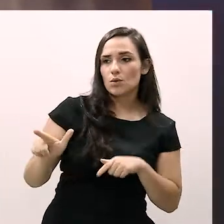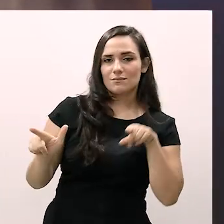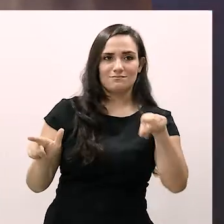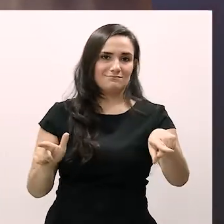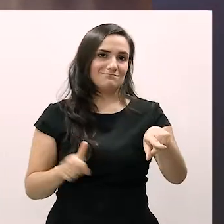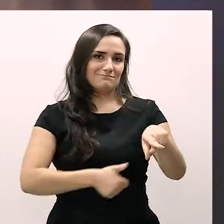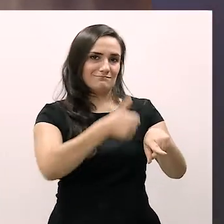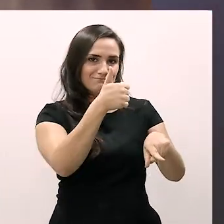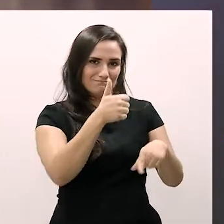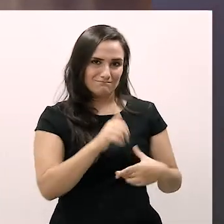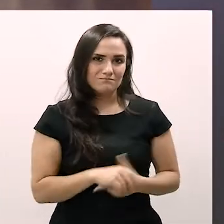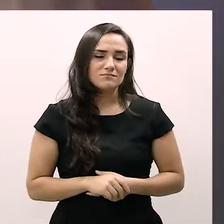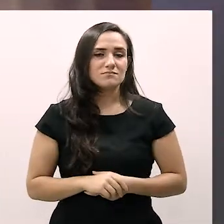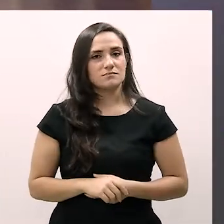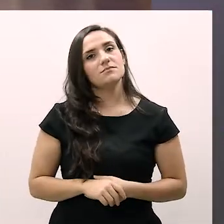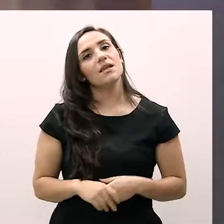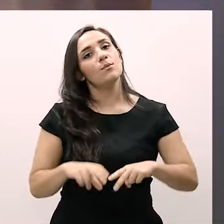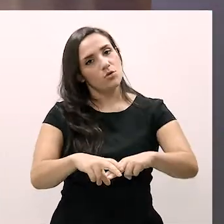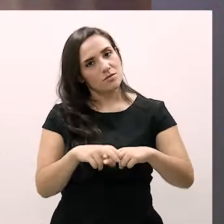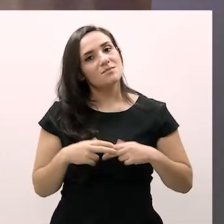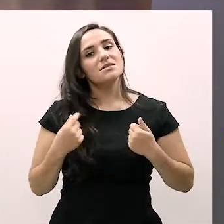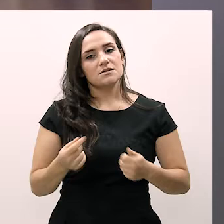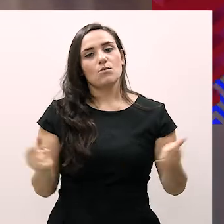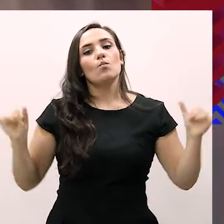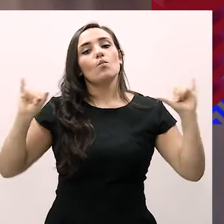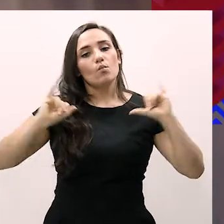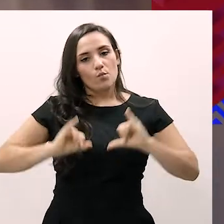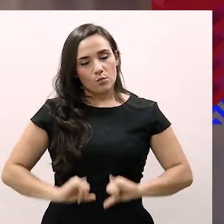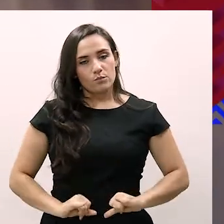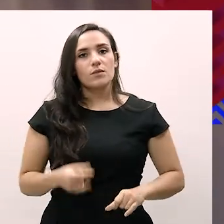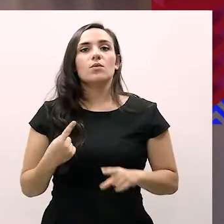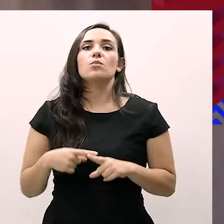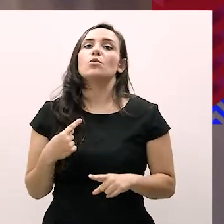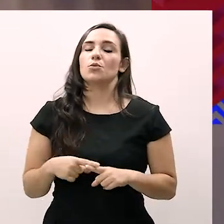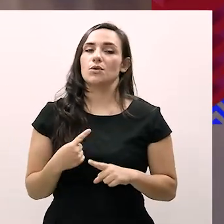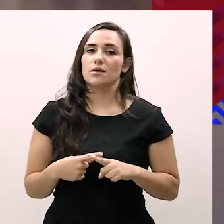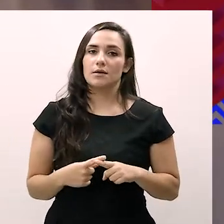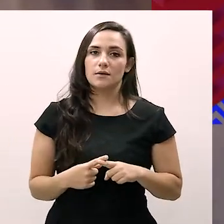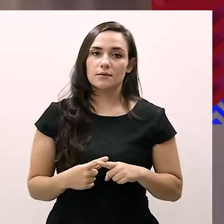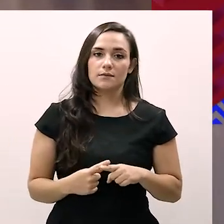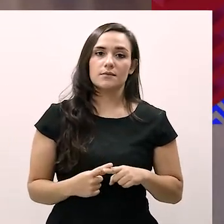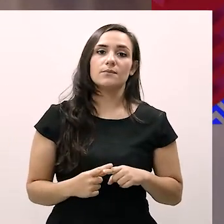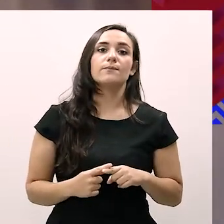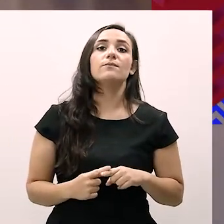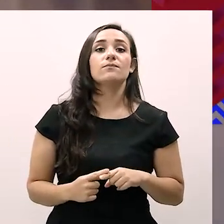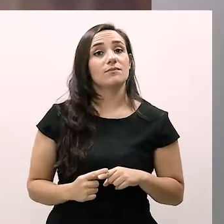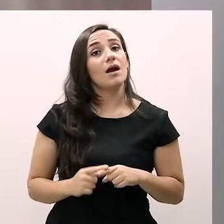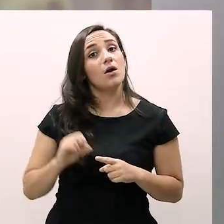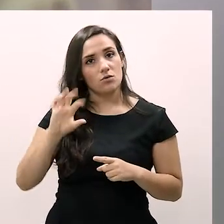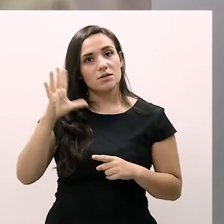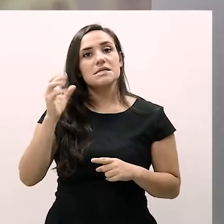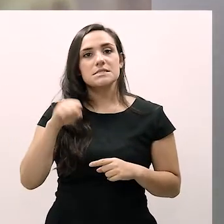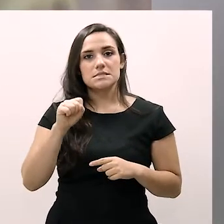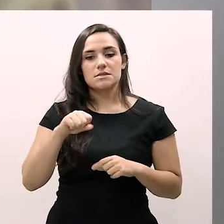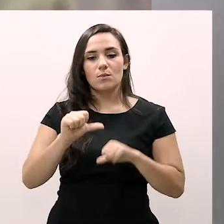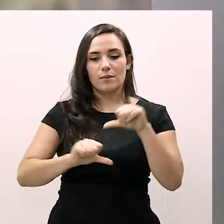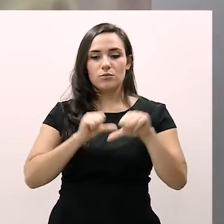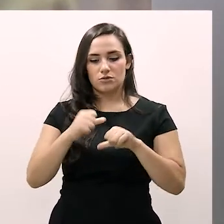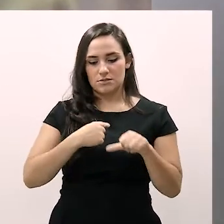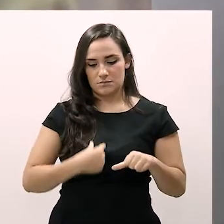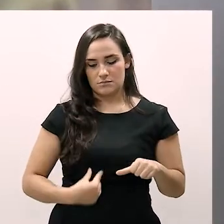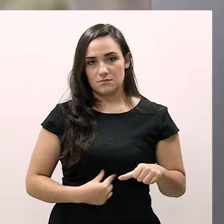e com essa alteração anatômica realizada no tubo digestivo. Não é recomendável,